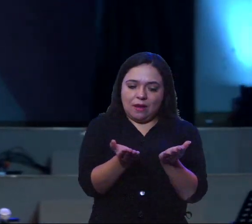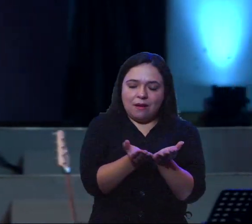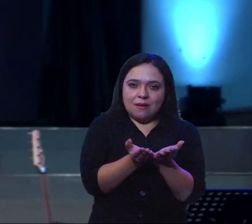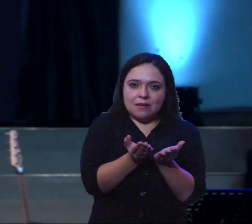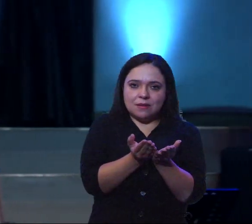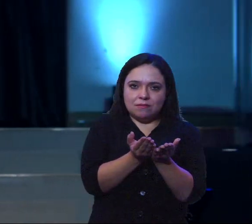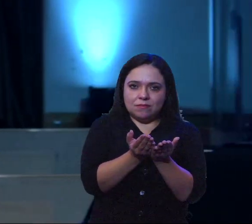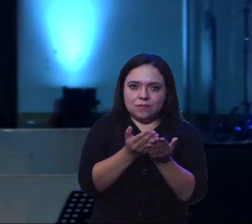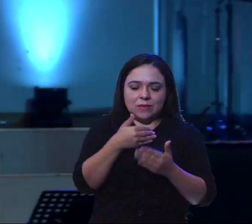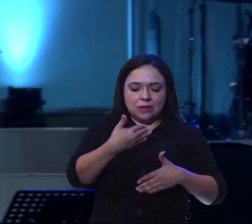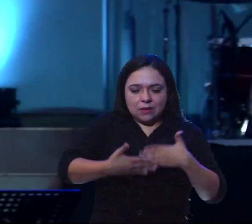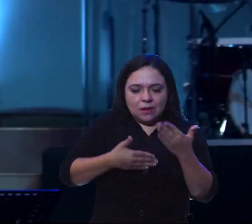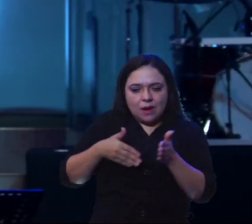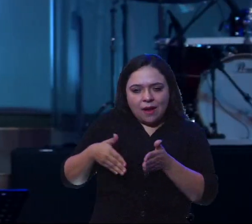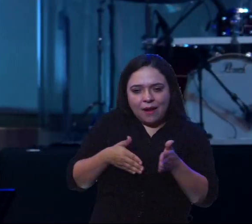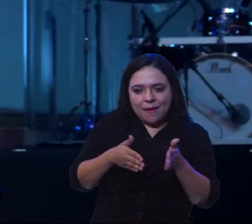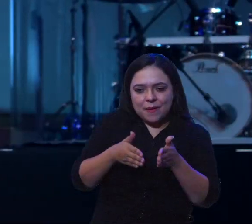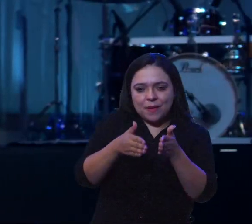perder o propósito.